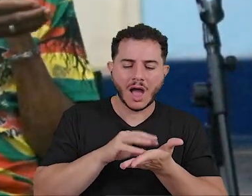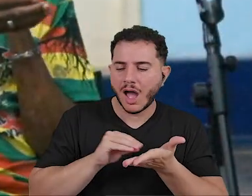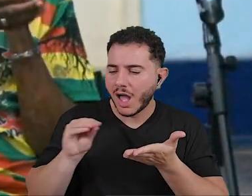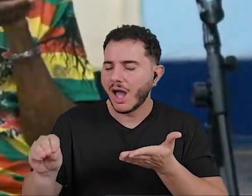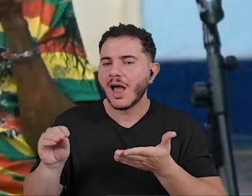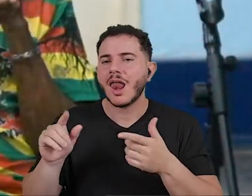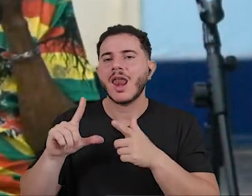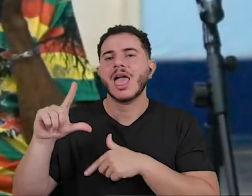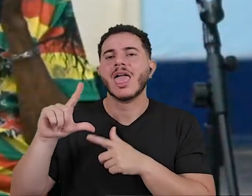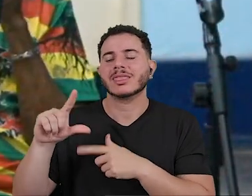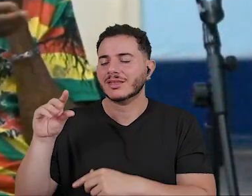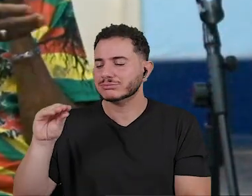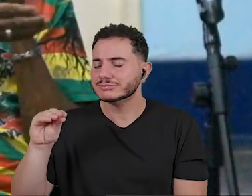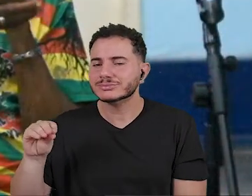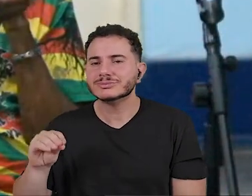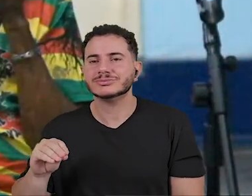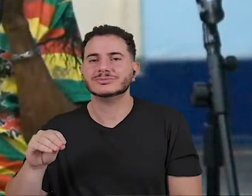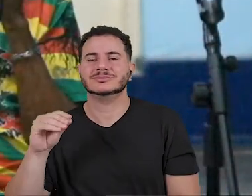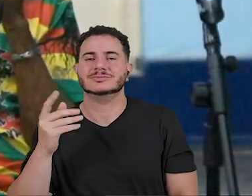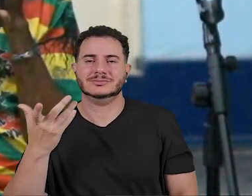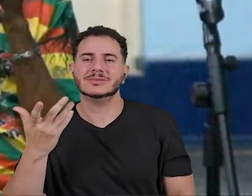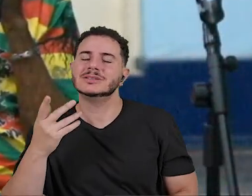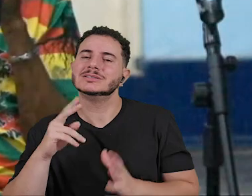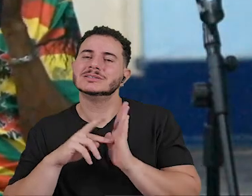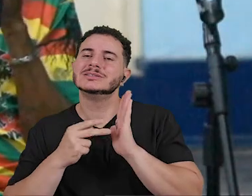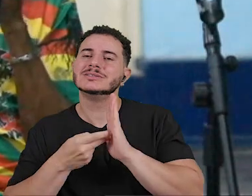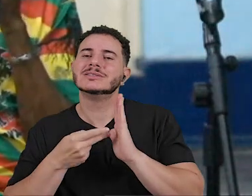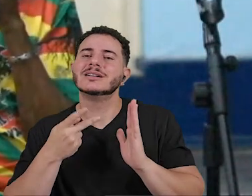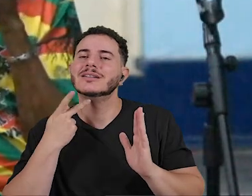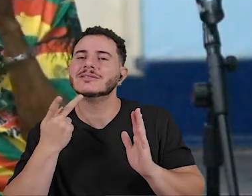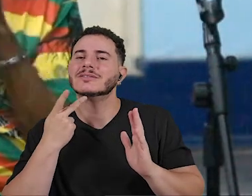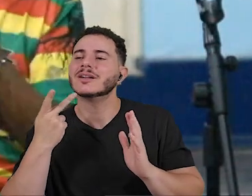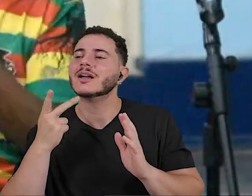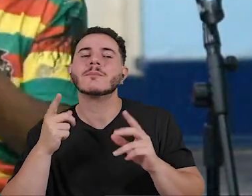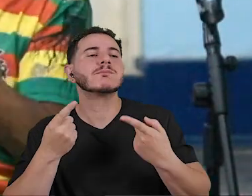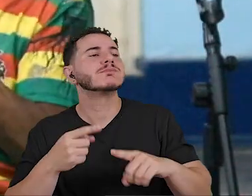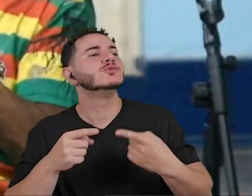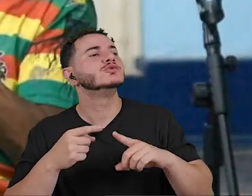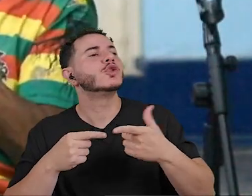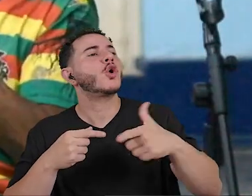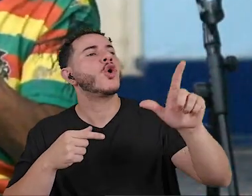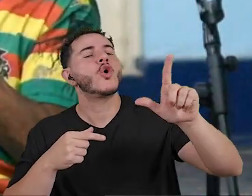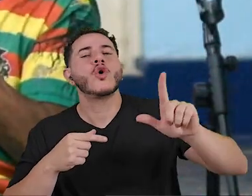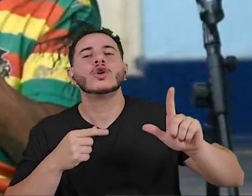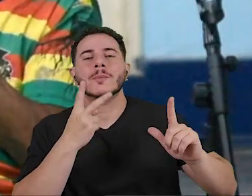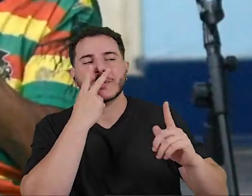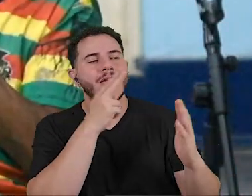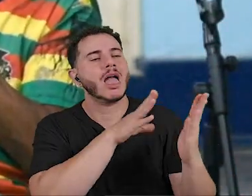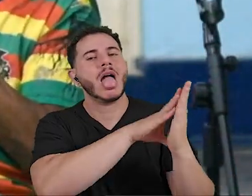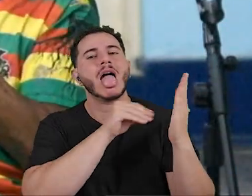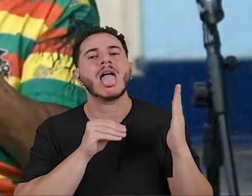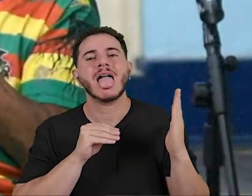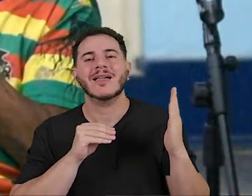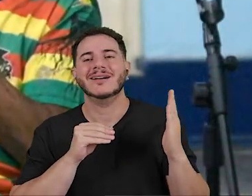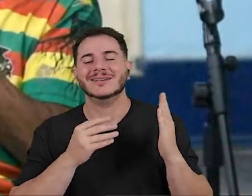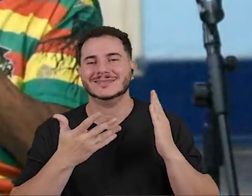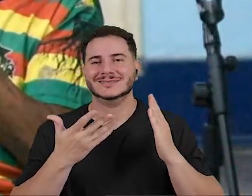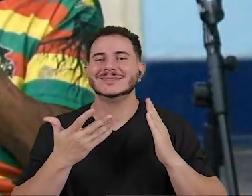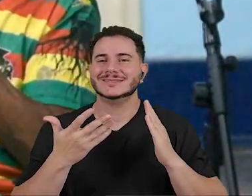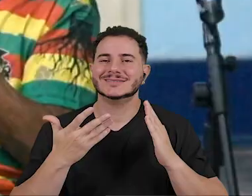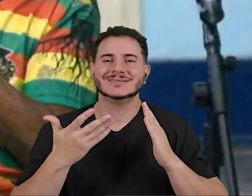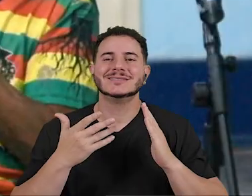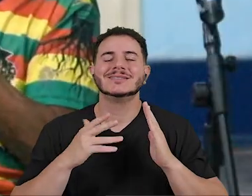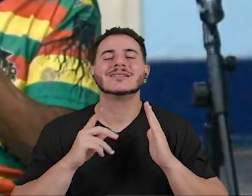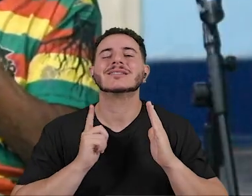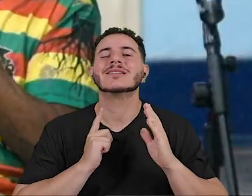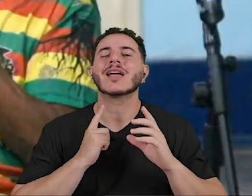pega a música de outro para cantar chamando de plágio. É isso aí. Aí você faz um versozinho, que é muito fácil fazer um verso, e bota